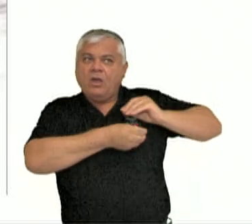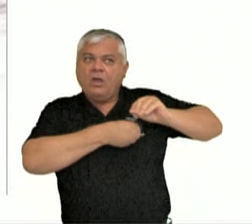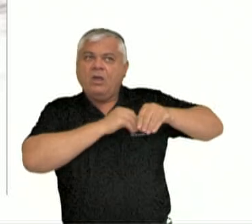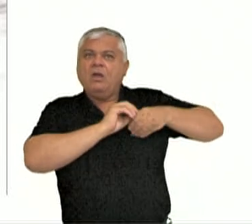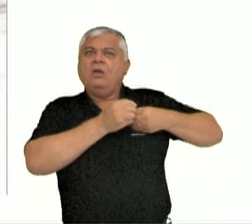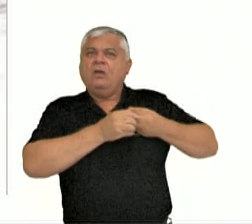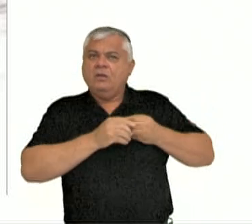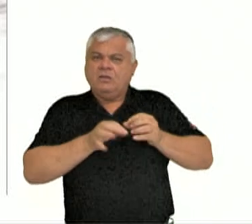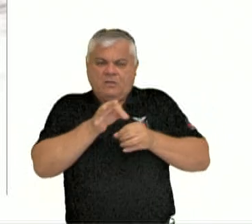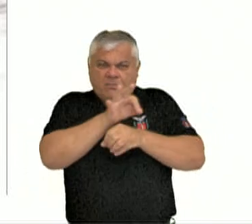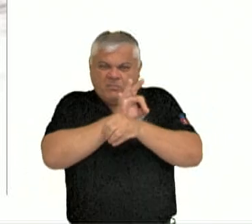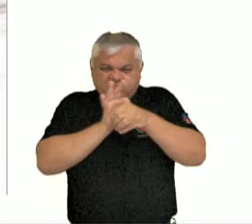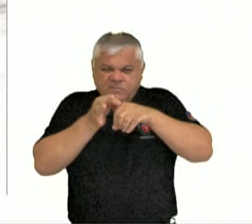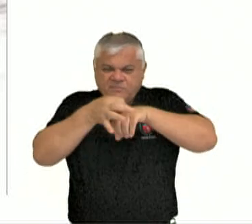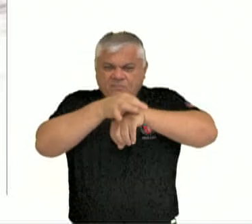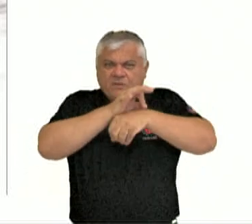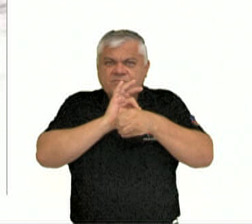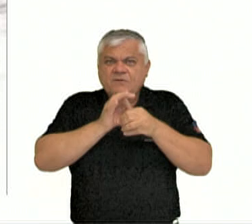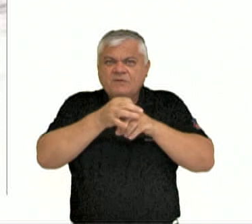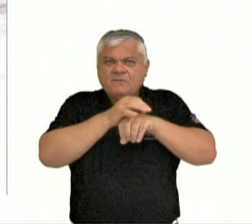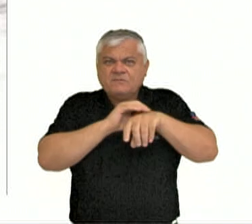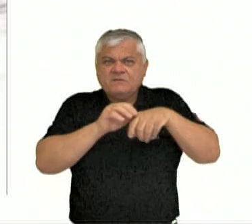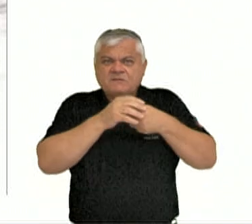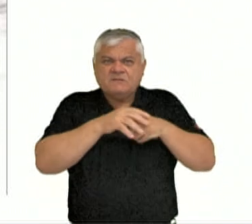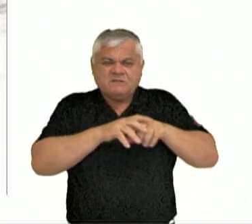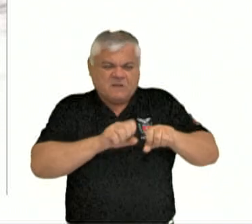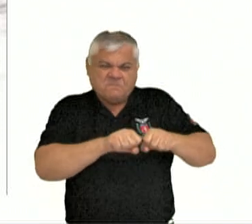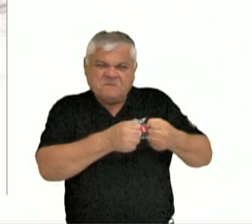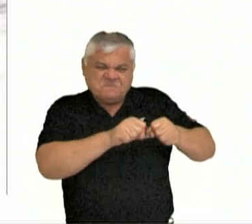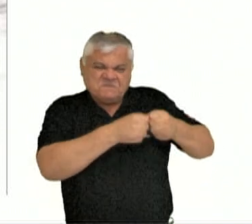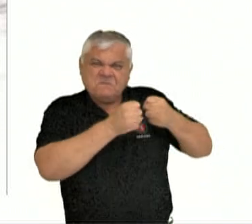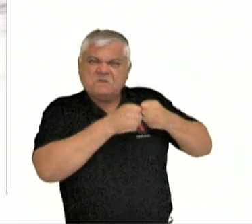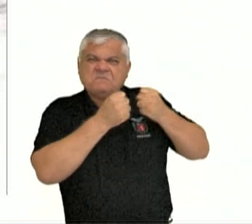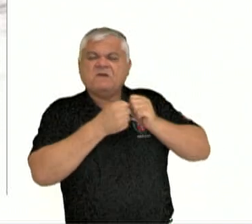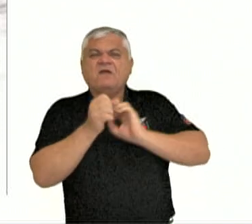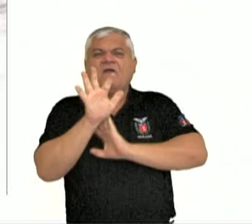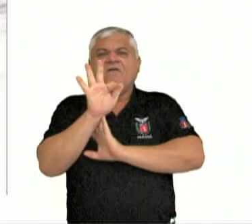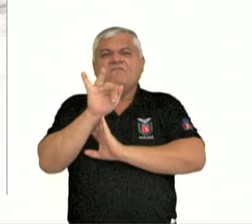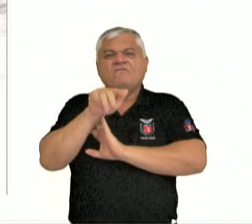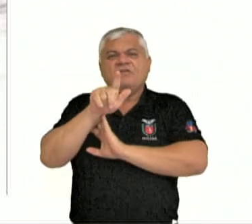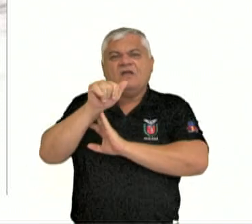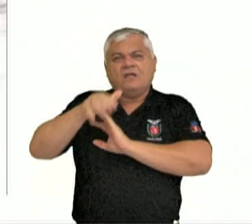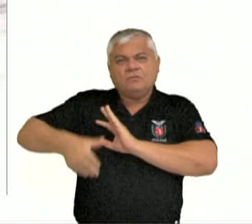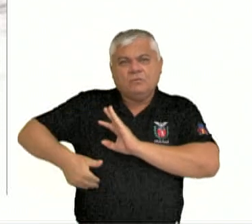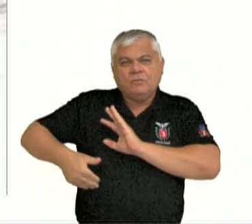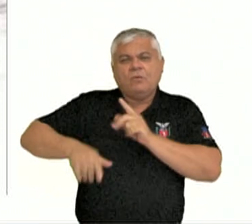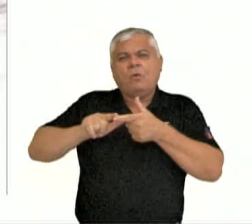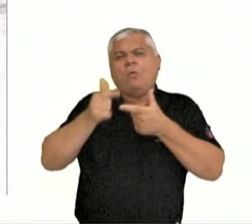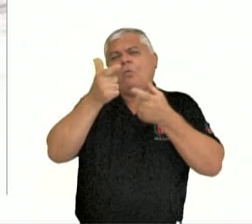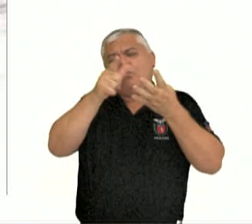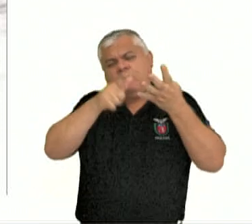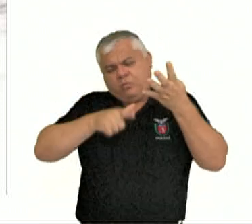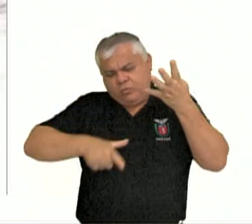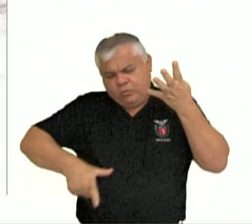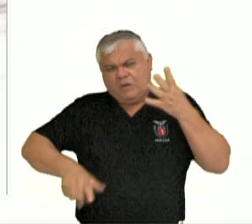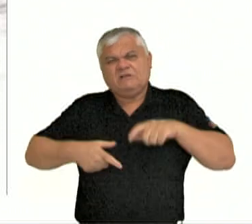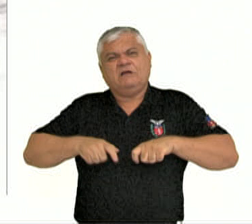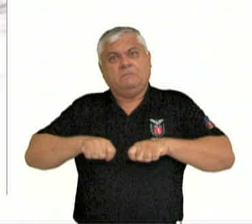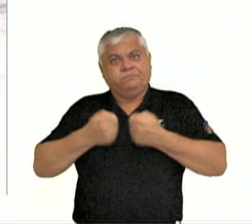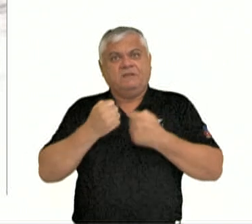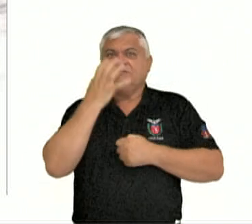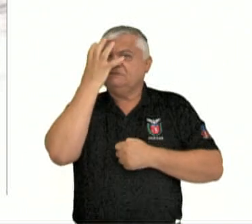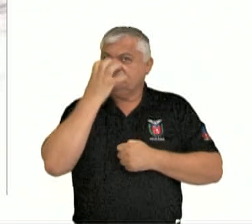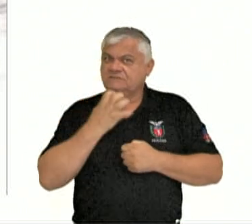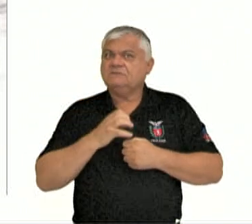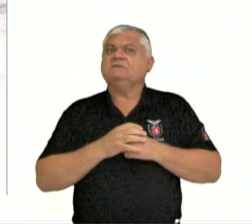demais hemácias e pode lesionar, né, o fígado e outros órgãos. Então é uma doença muito séria. De que forma nós